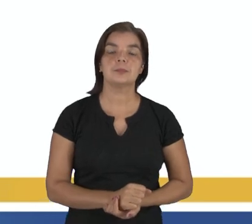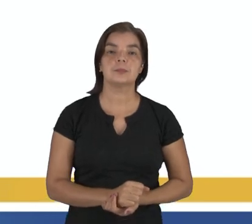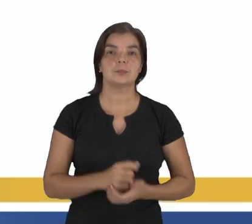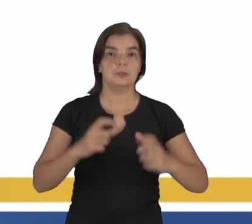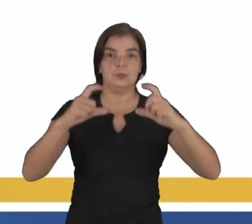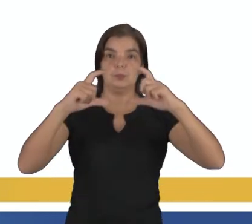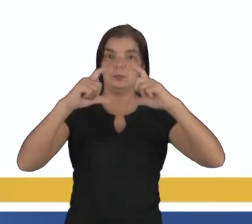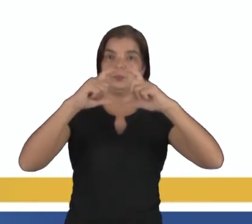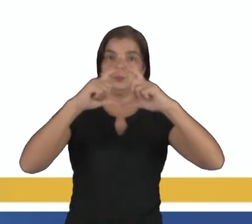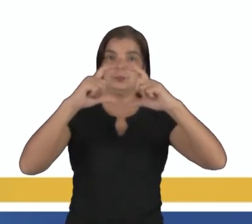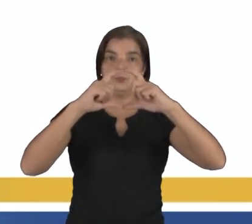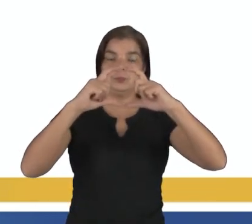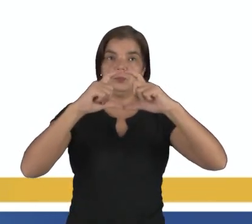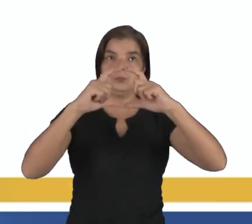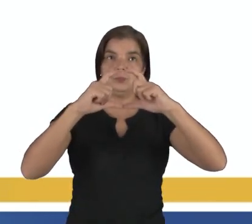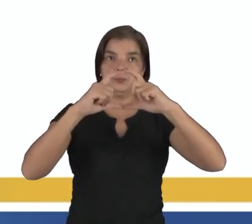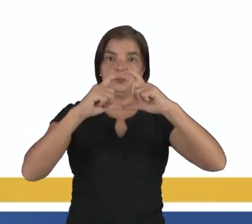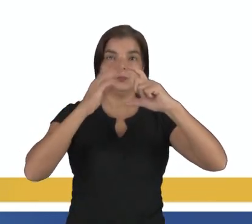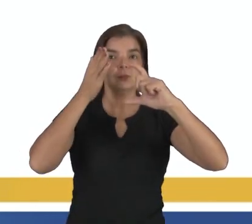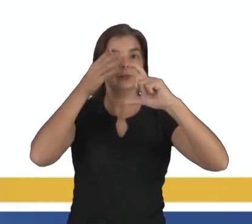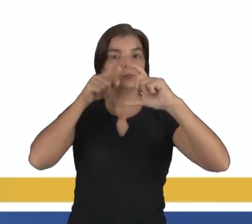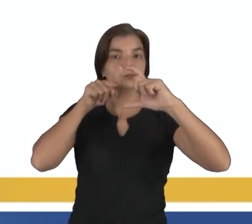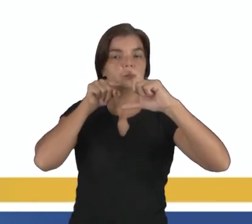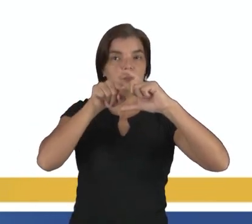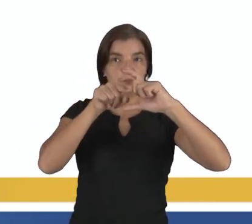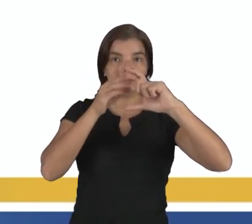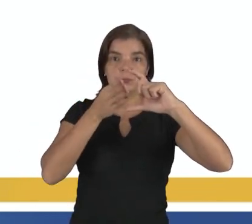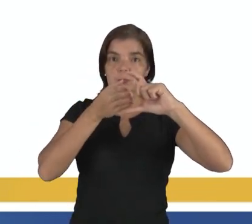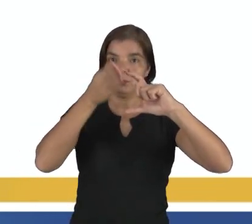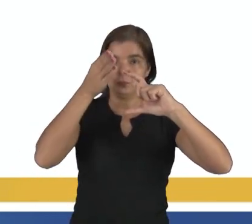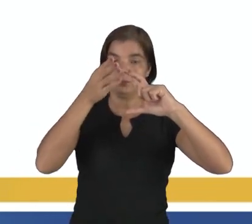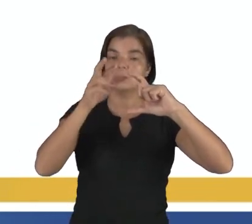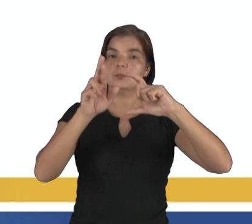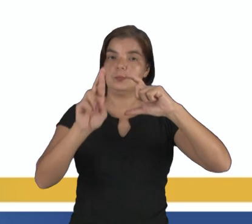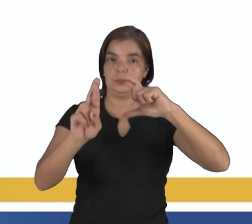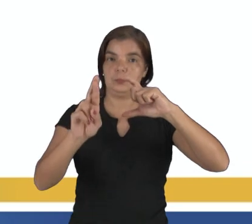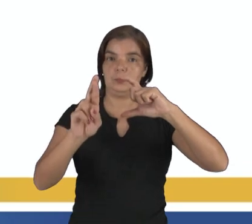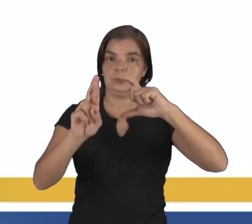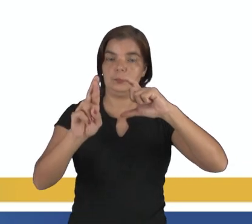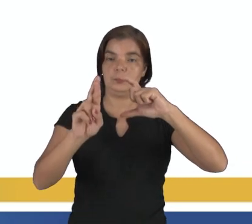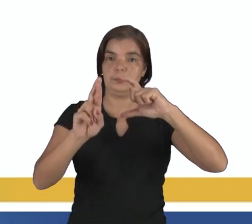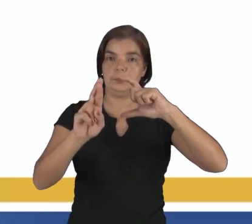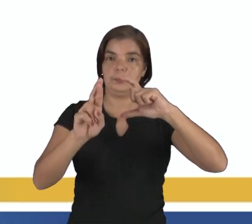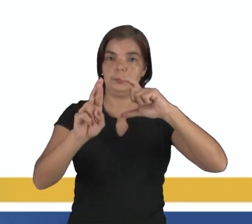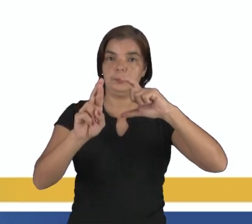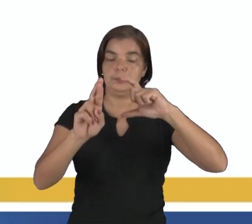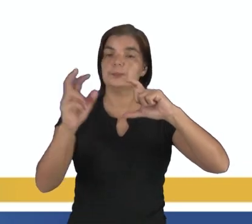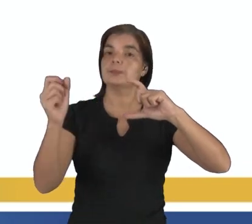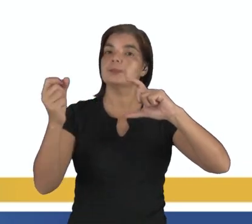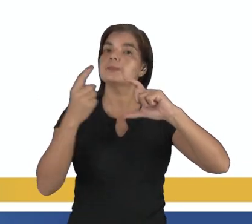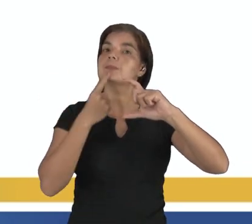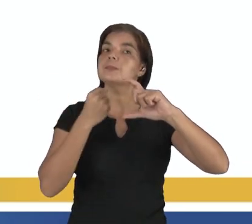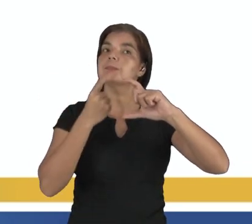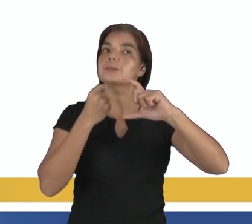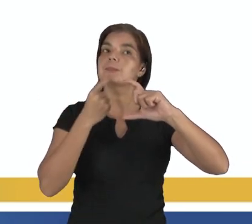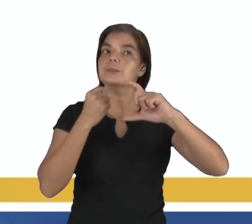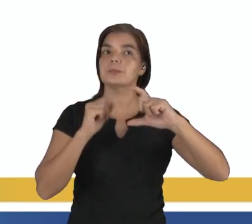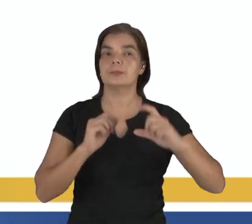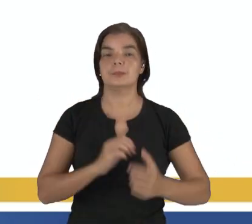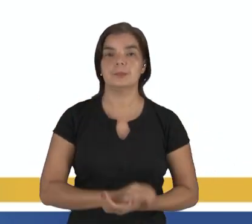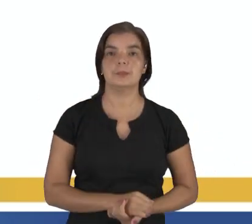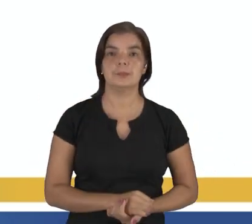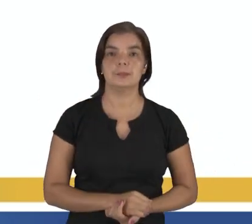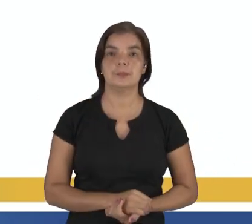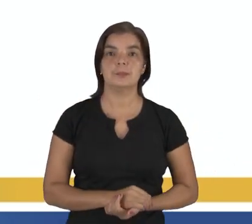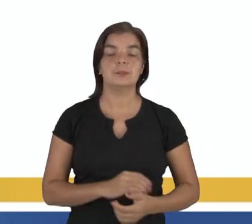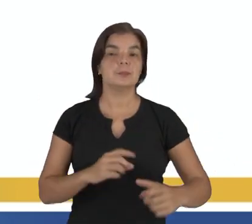o círculo com a parte central de raio R. Essa reta vermelha.